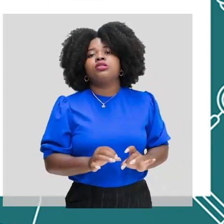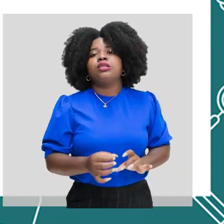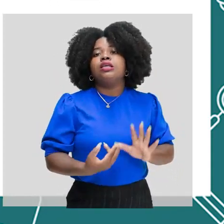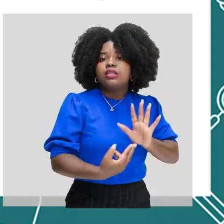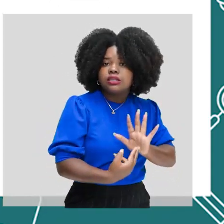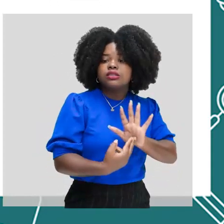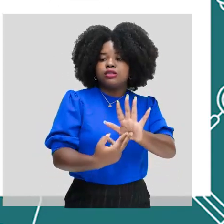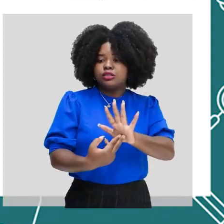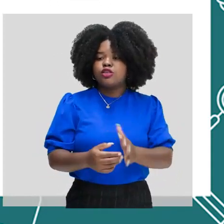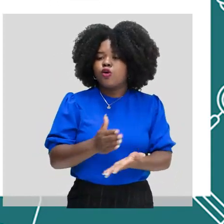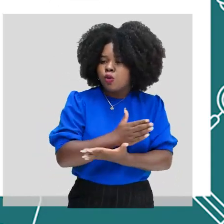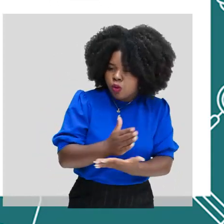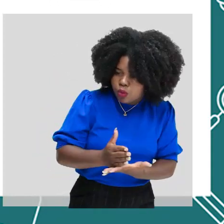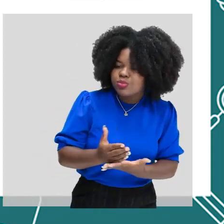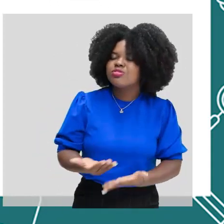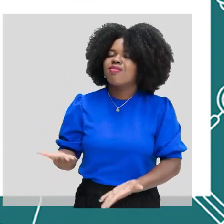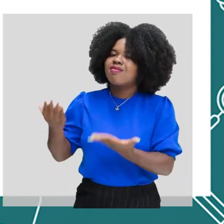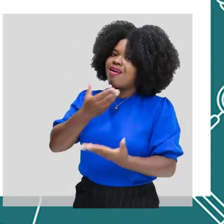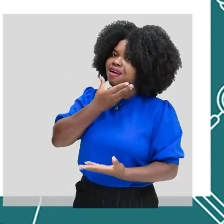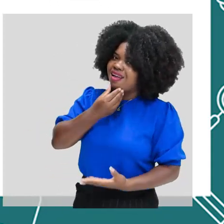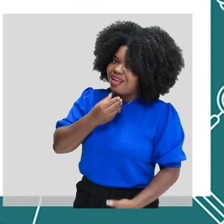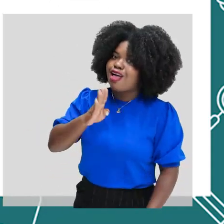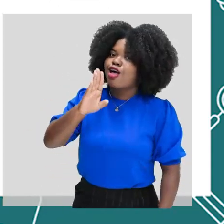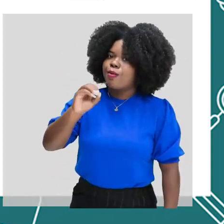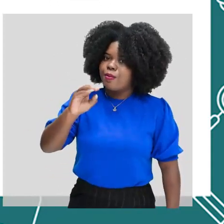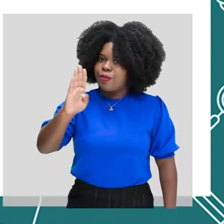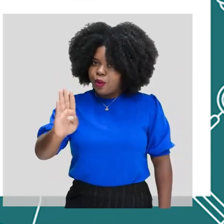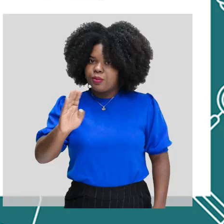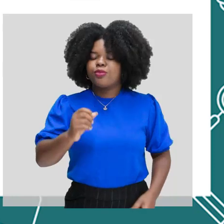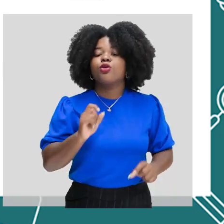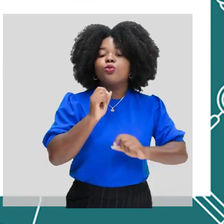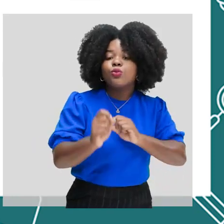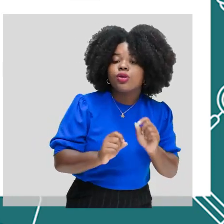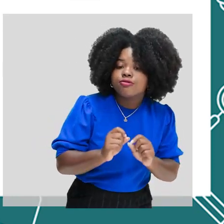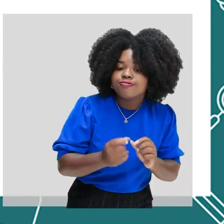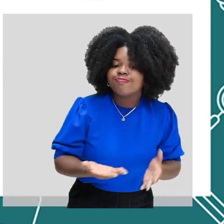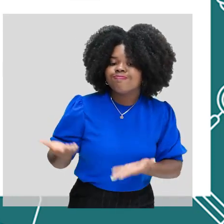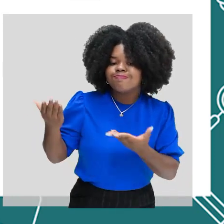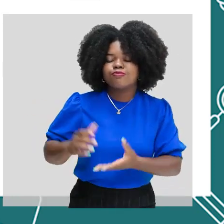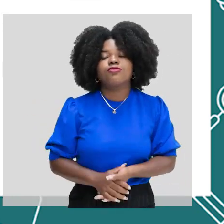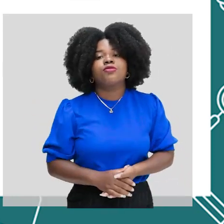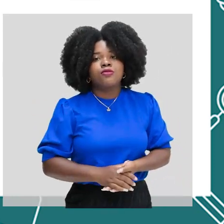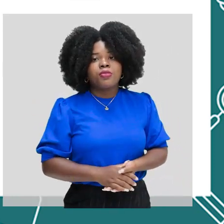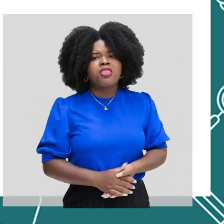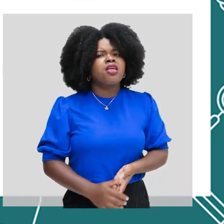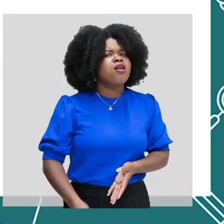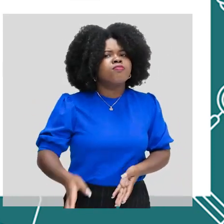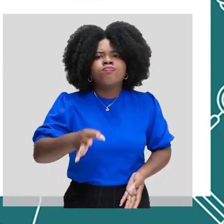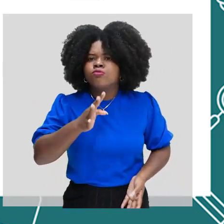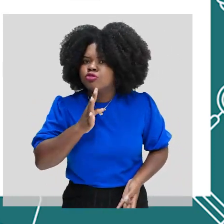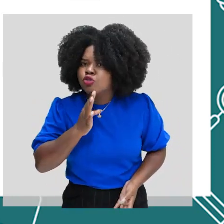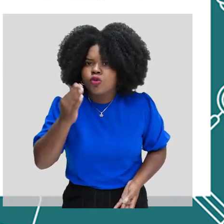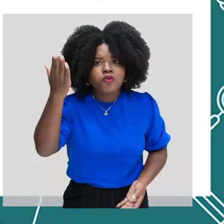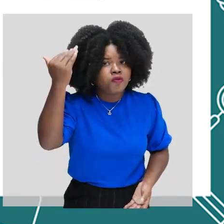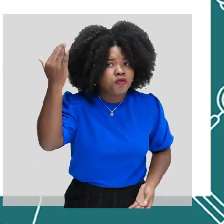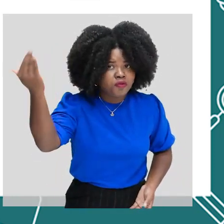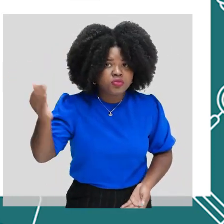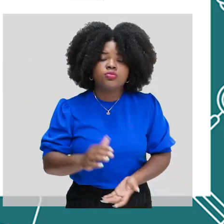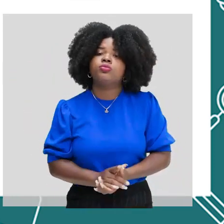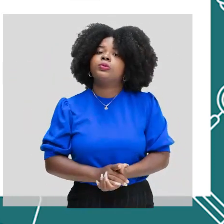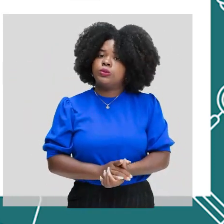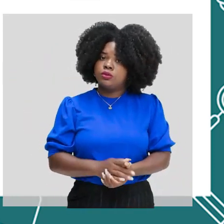representantes notáveis, nós começamos justamente com o Bob Marley. Bob Marley é o nome que ficou conhecido, o nome dele, na verdade, era